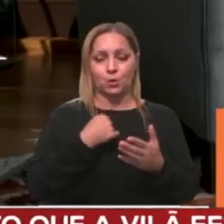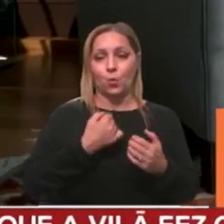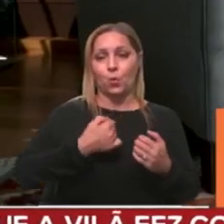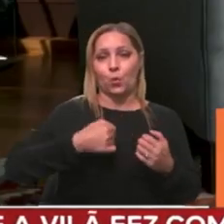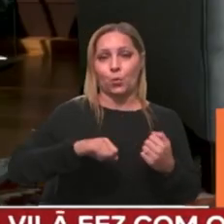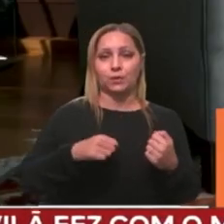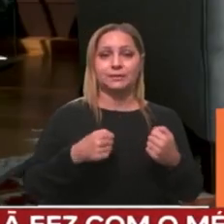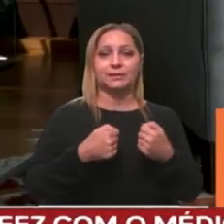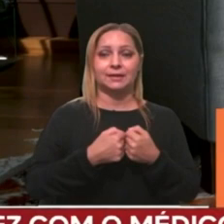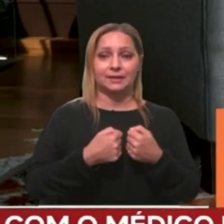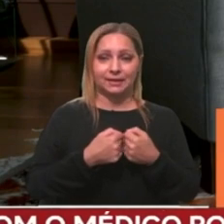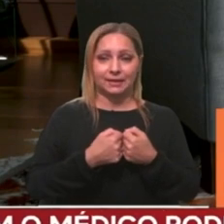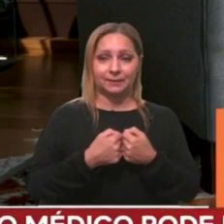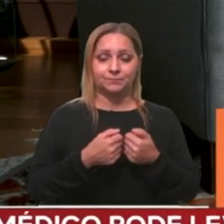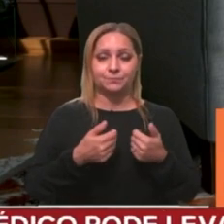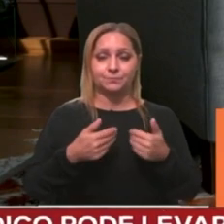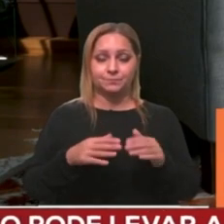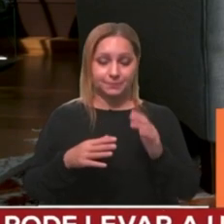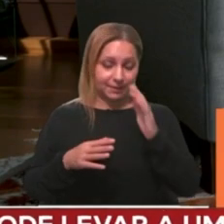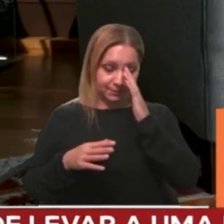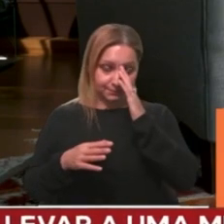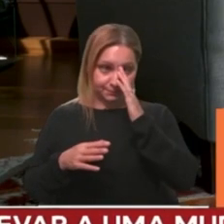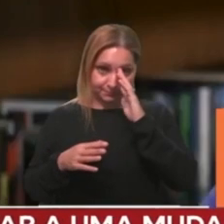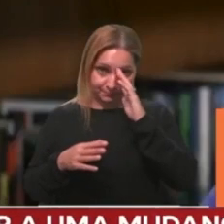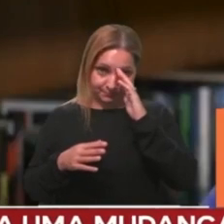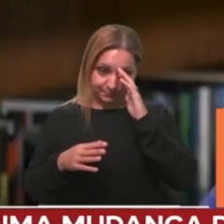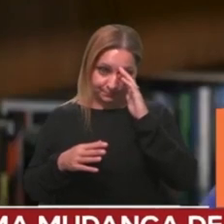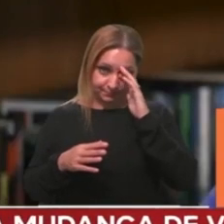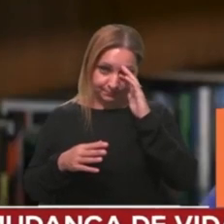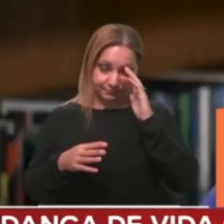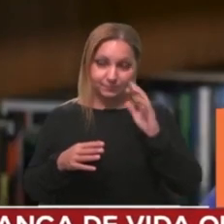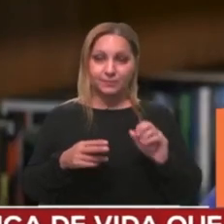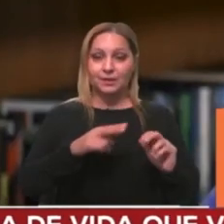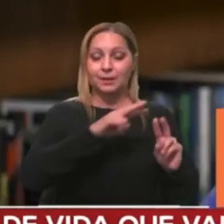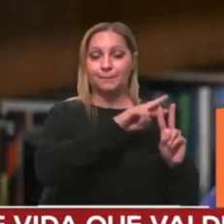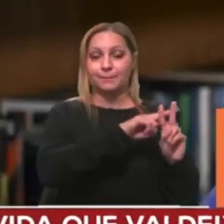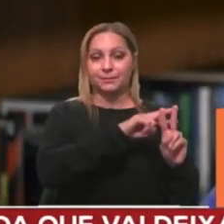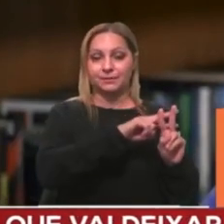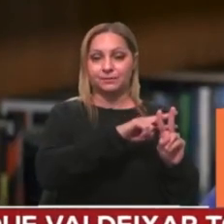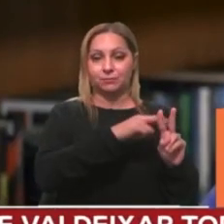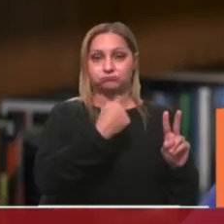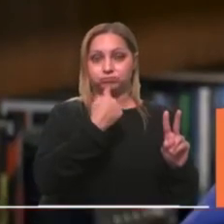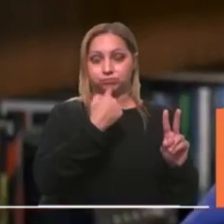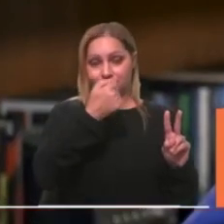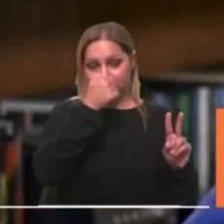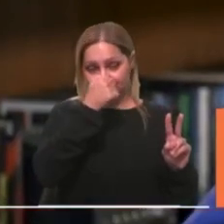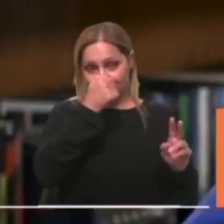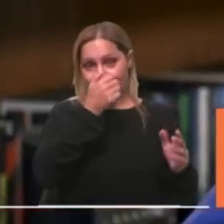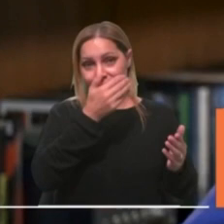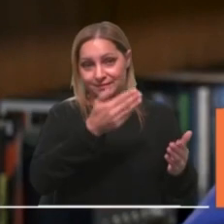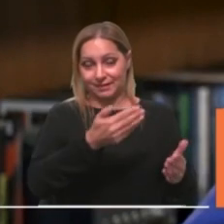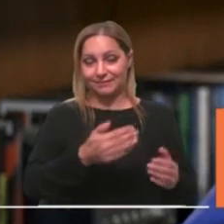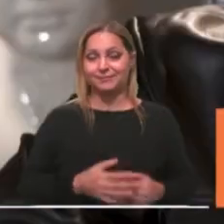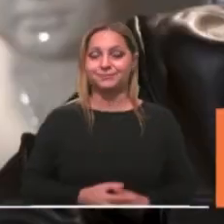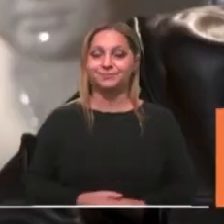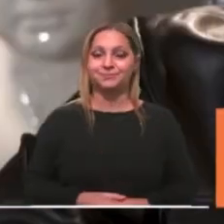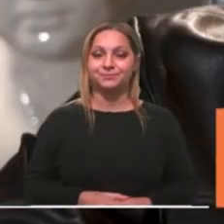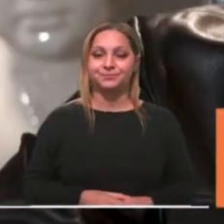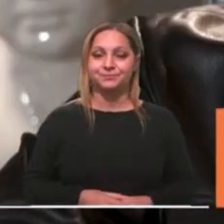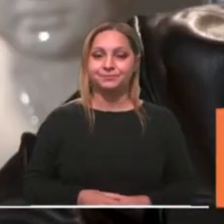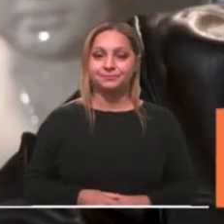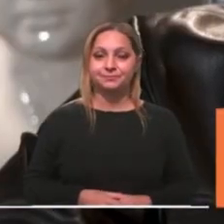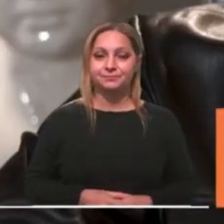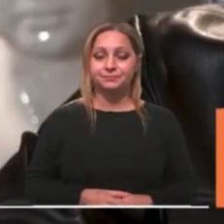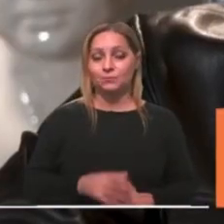nunca nos des fizemos de tal maneira que eh como a a prisão já estava demasiadamente cheia naquele naquele ano de